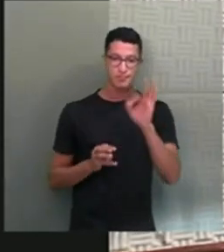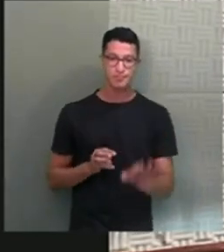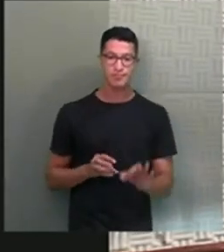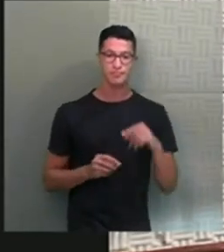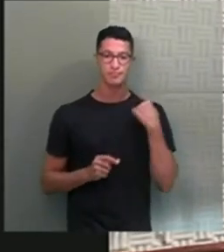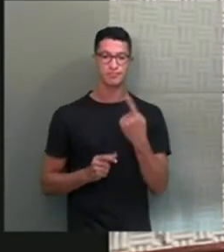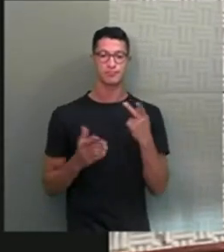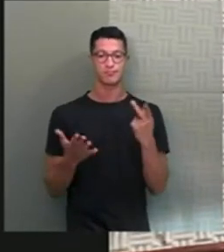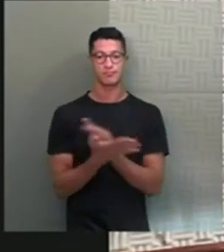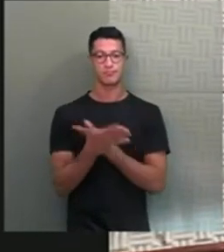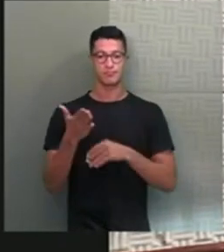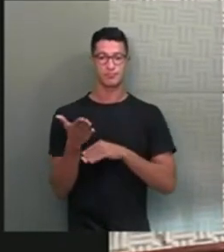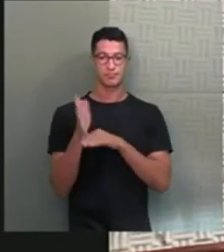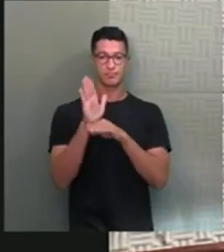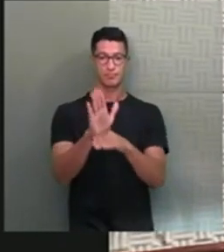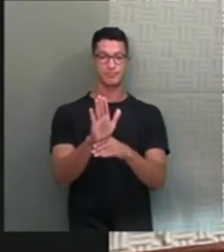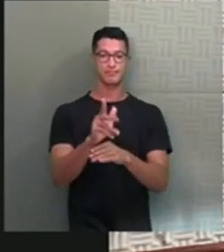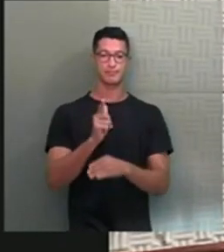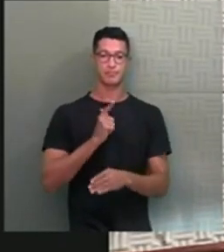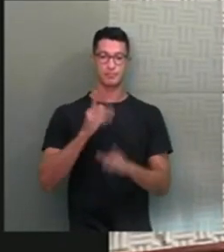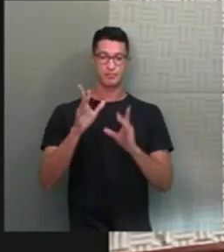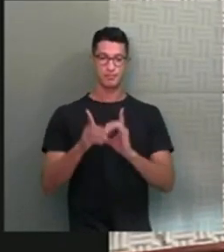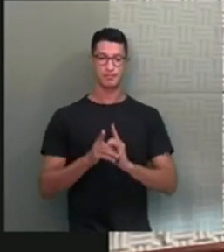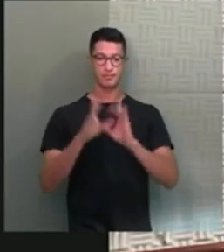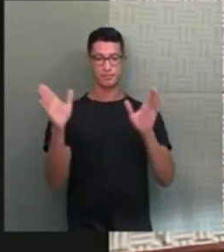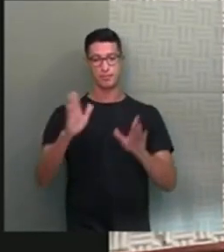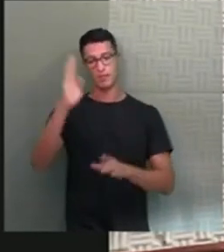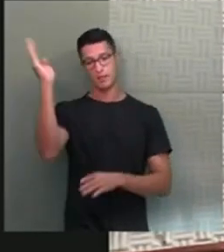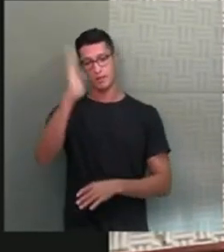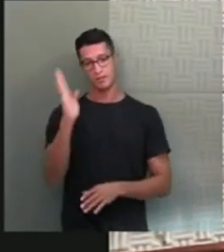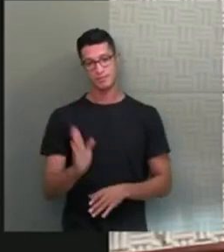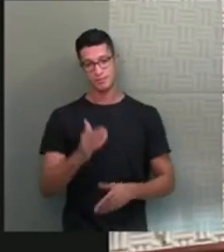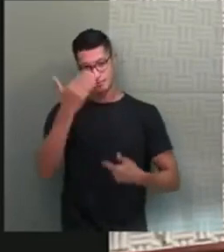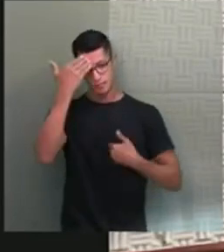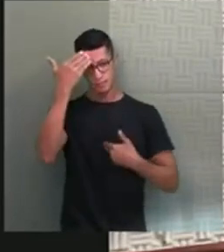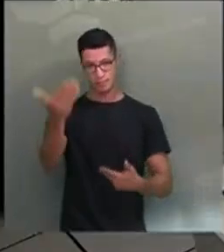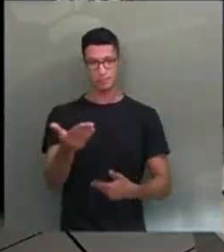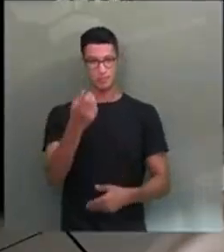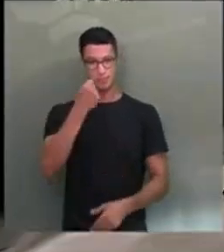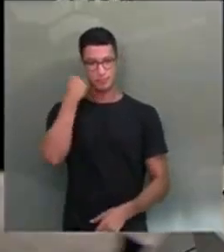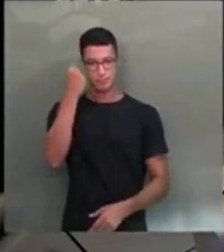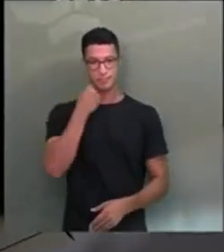estar contribuindo para a democracia no Brasil. Muito obrigado, senador.